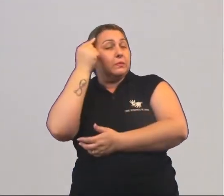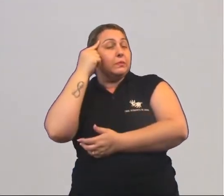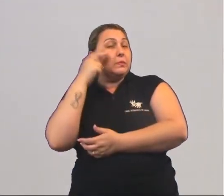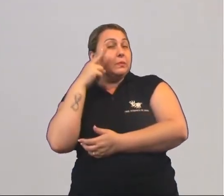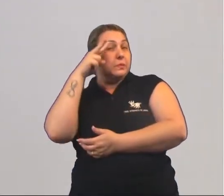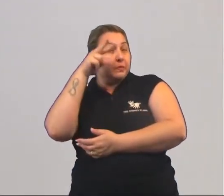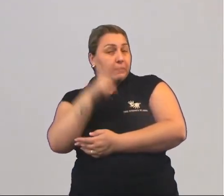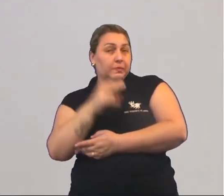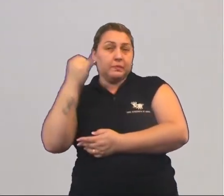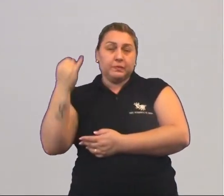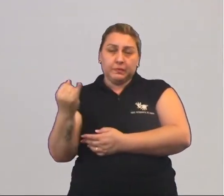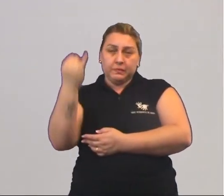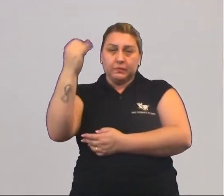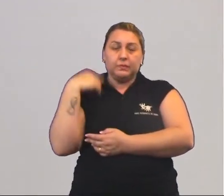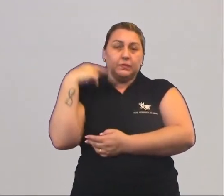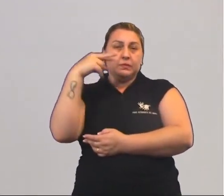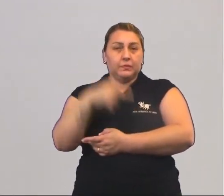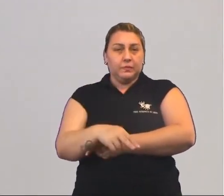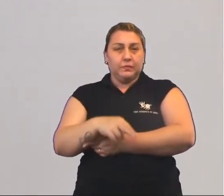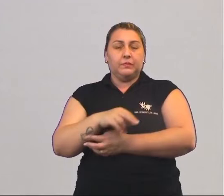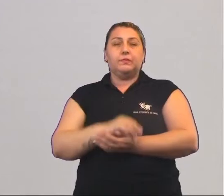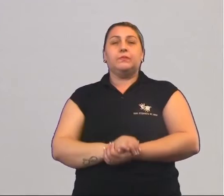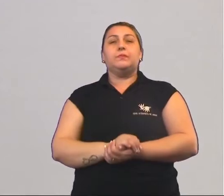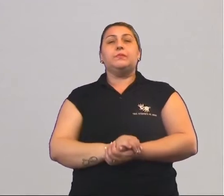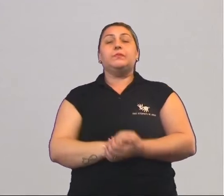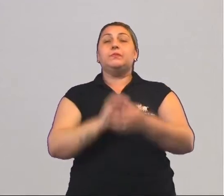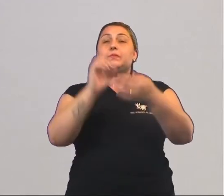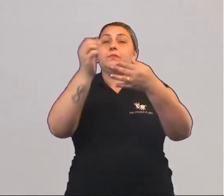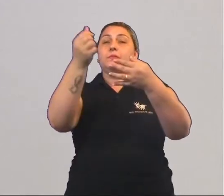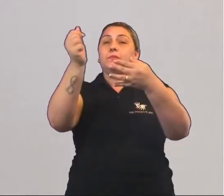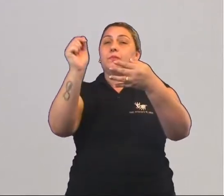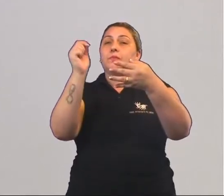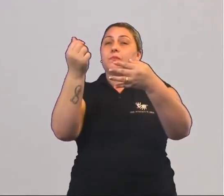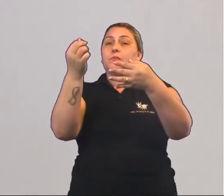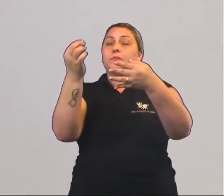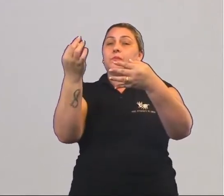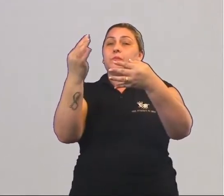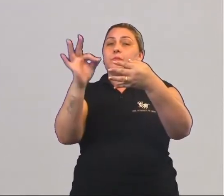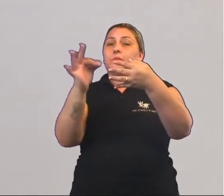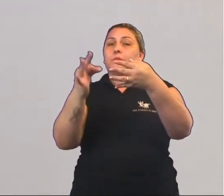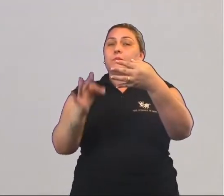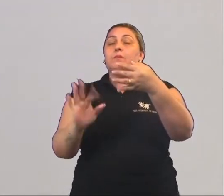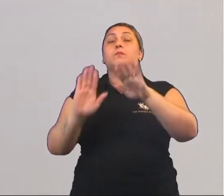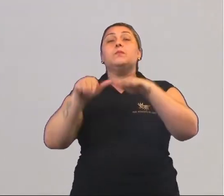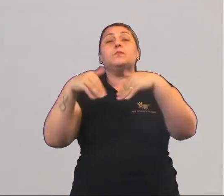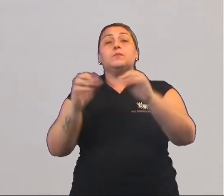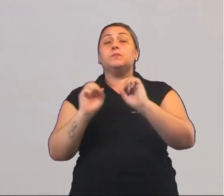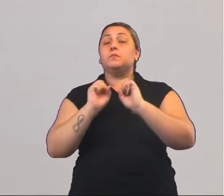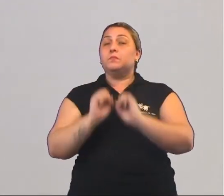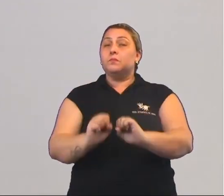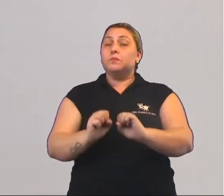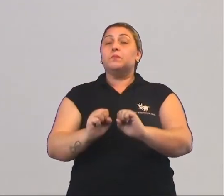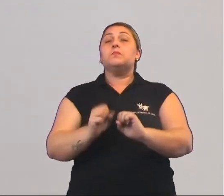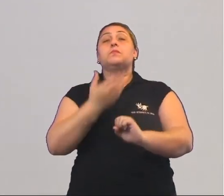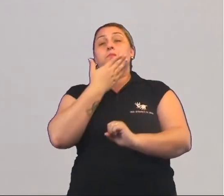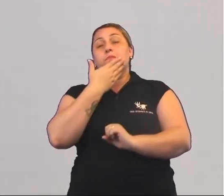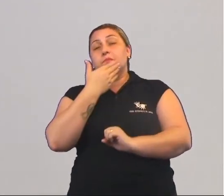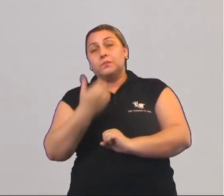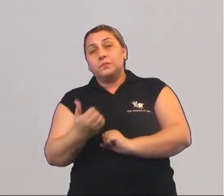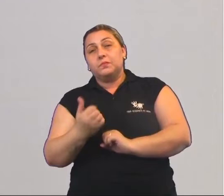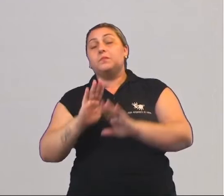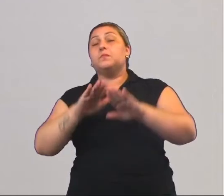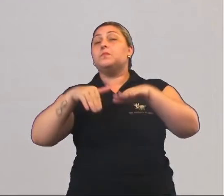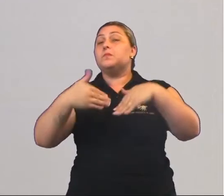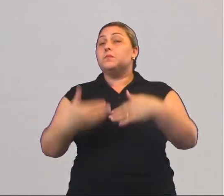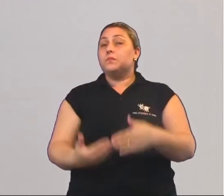vendo esses pontos importantes que nós acabamos de pontuar aqui na nossa aula, qual desses você pode estar melhorando?